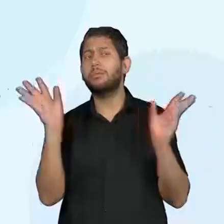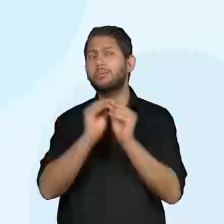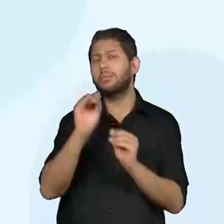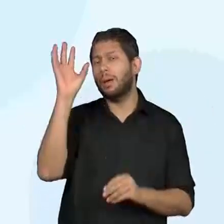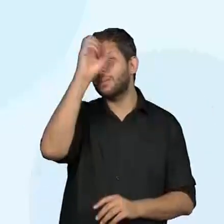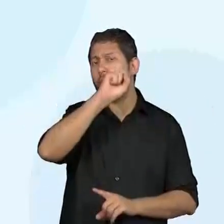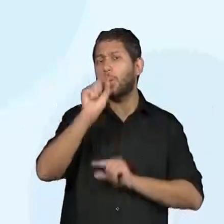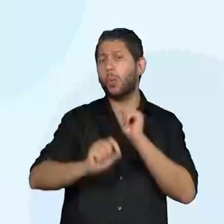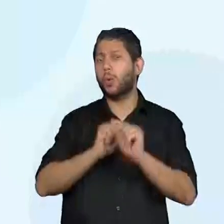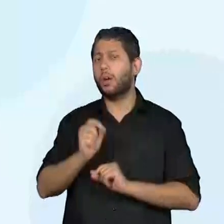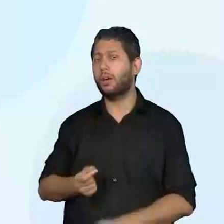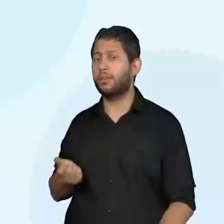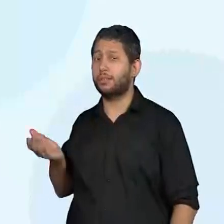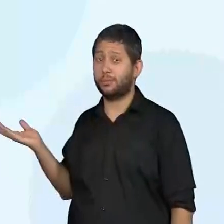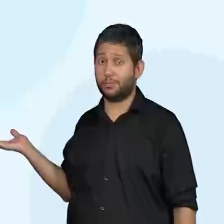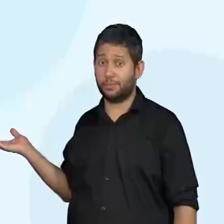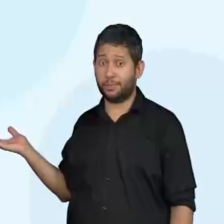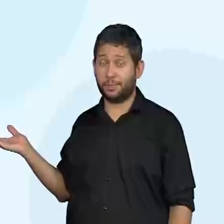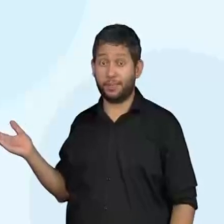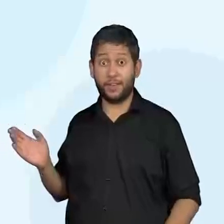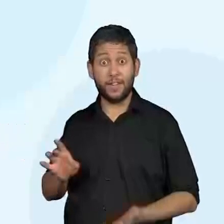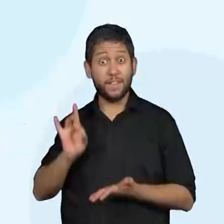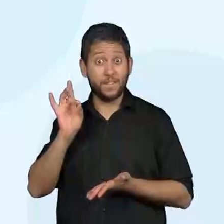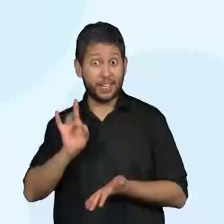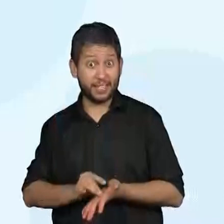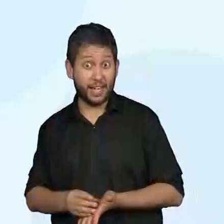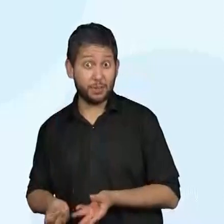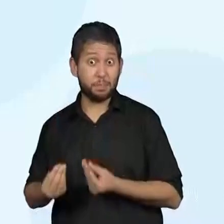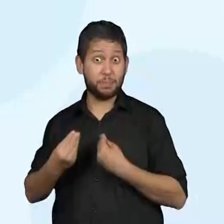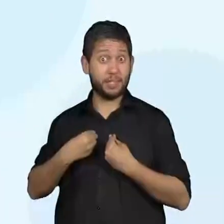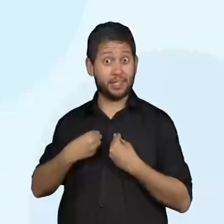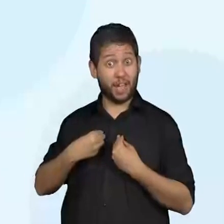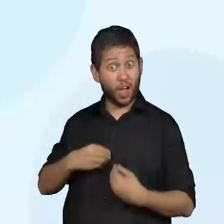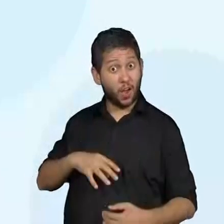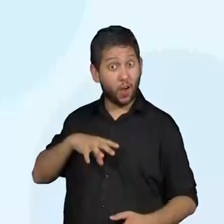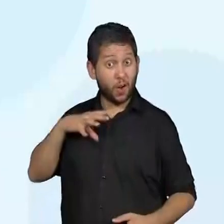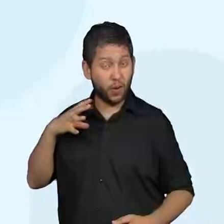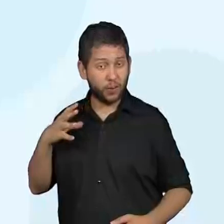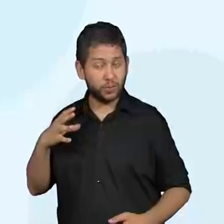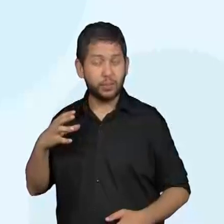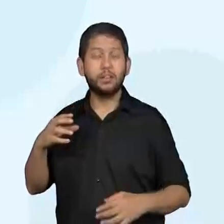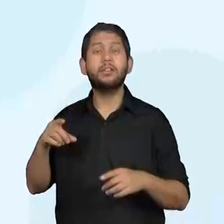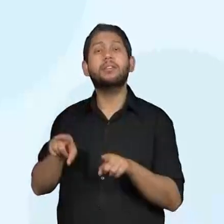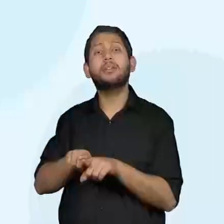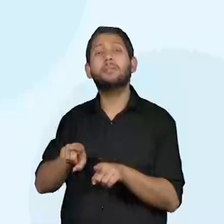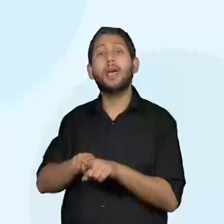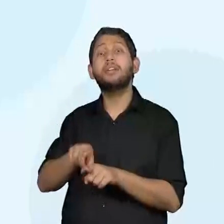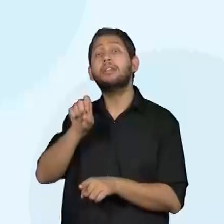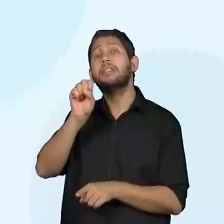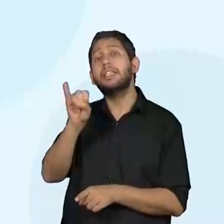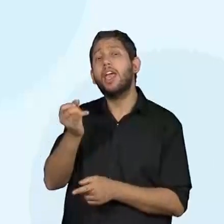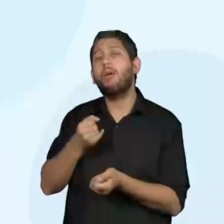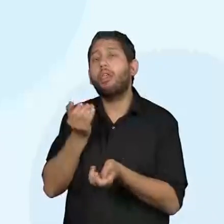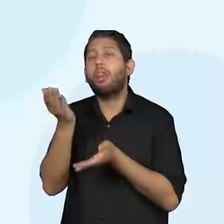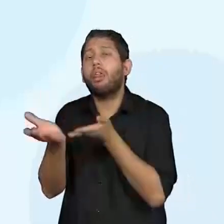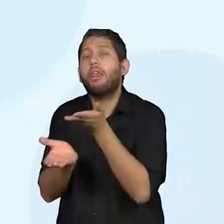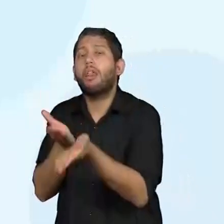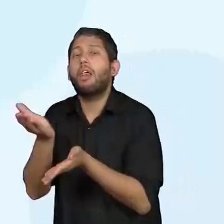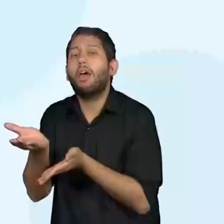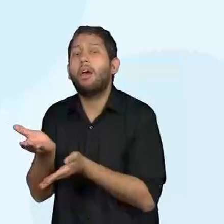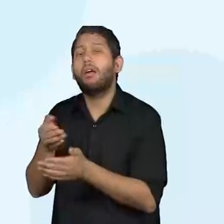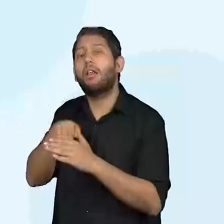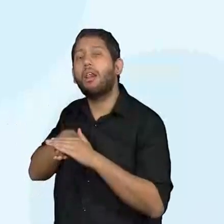A verdade causa ódio e o elogio ganha amigos. Muito bem. Vamos fazer